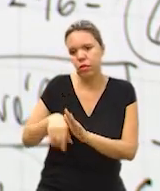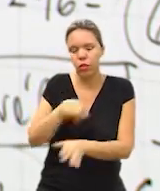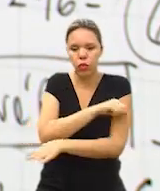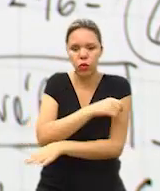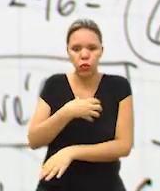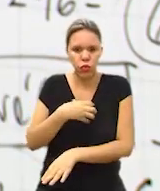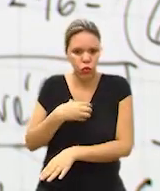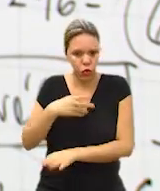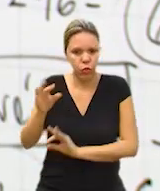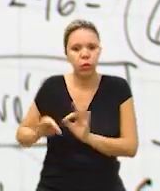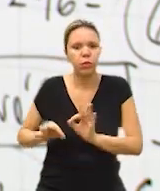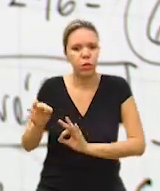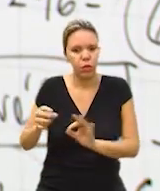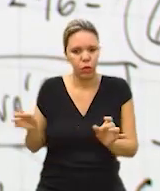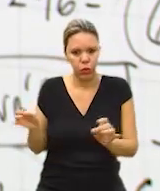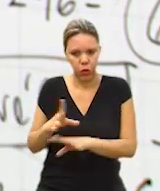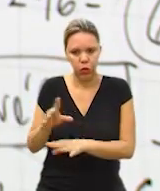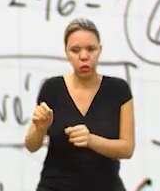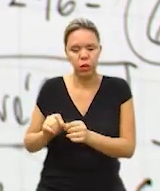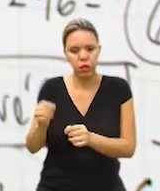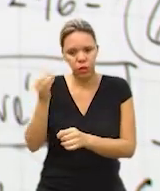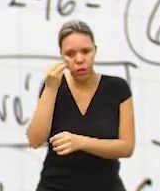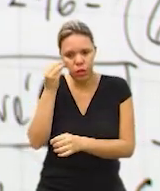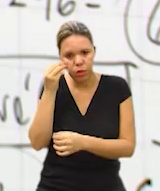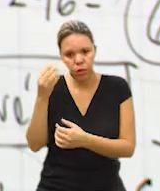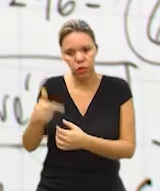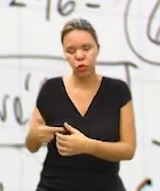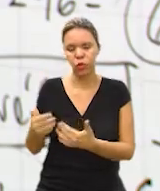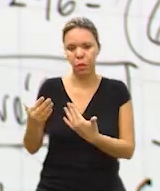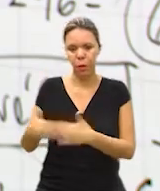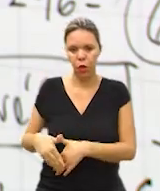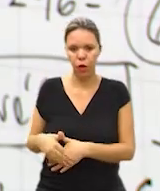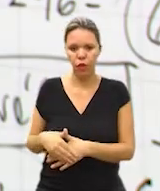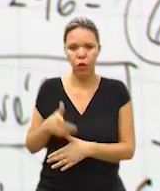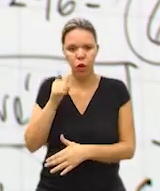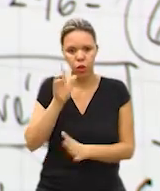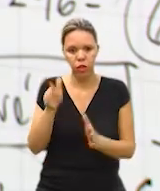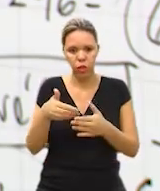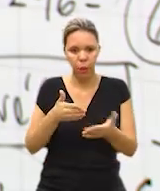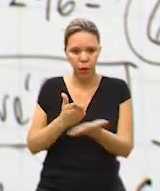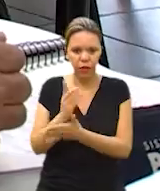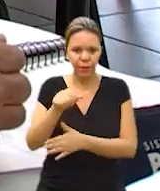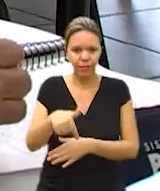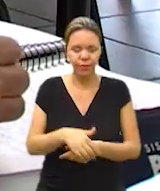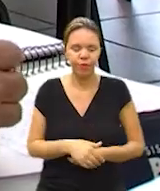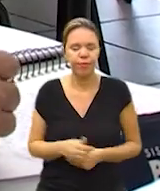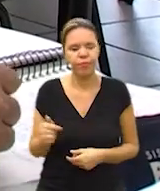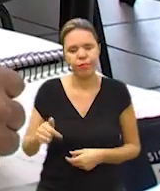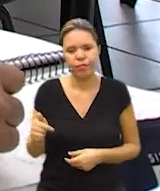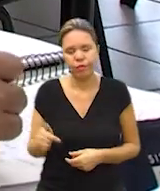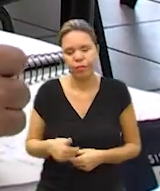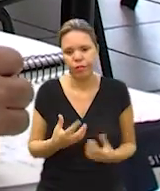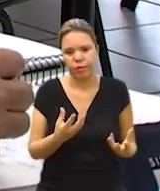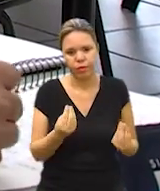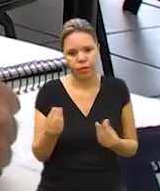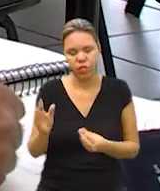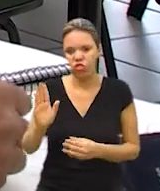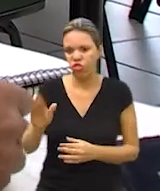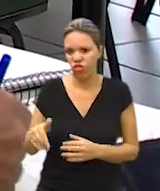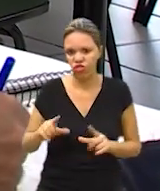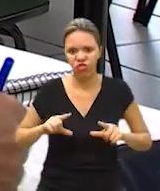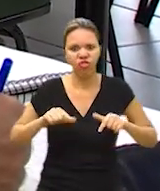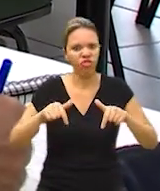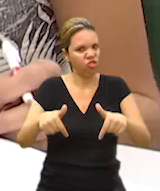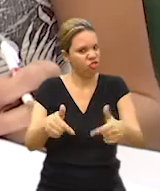sentir preparado e pronto para prestar um exame de segunda fase e conseguir a aprovação depois. Aqui, muitos já encararam